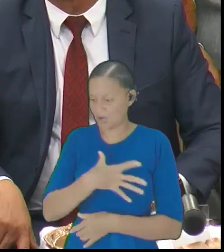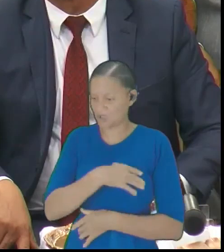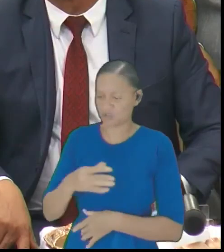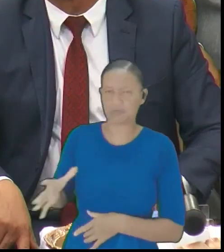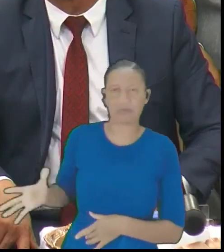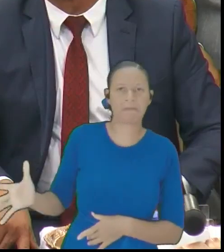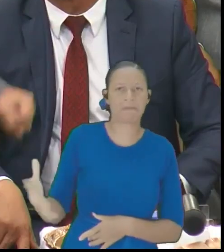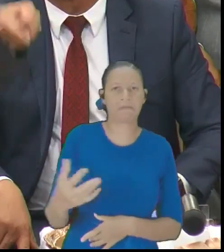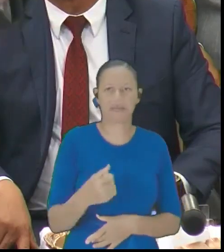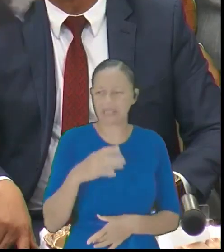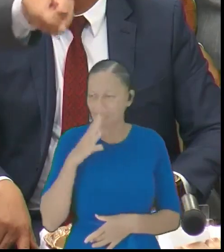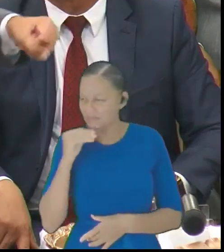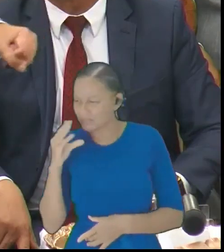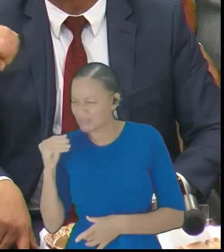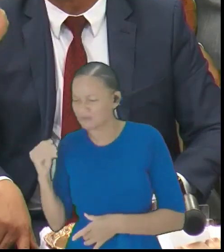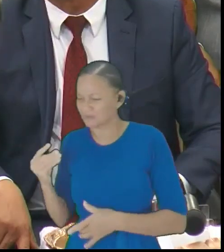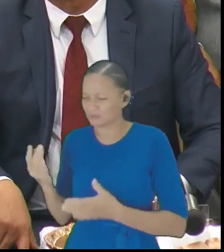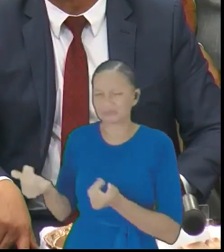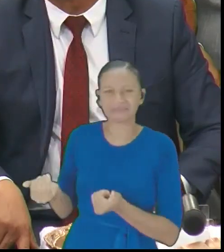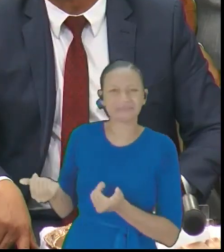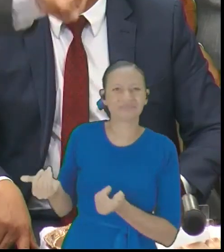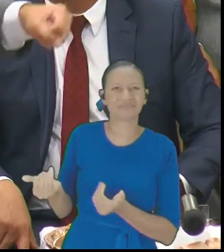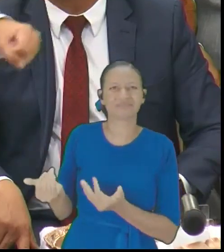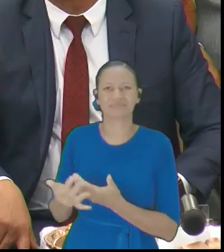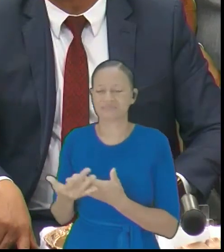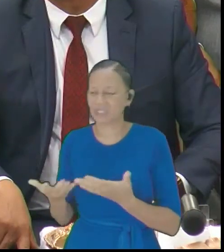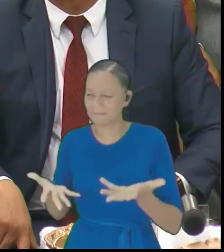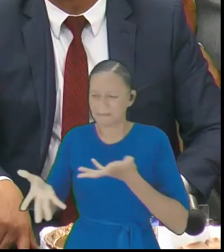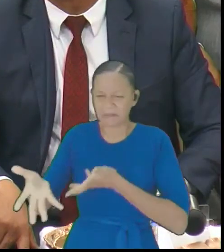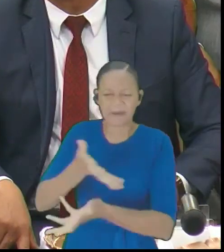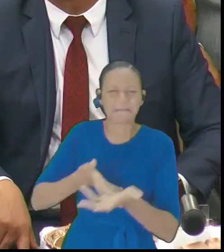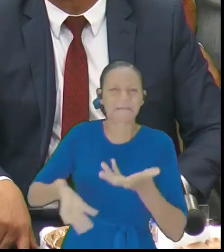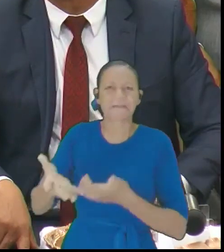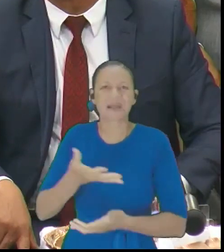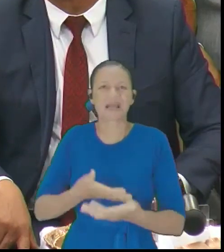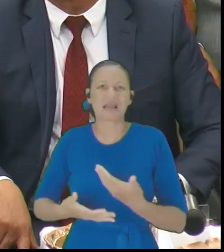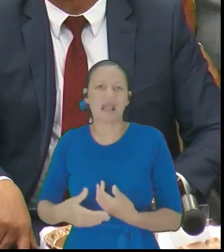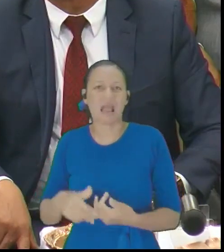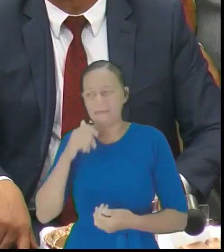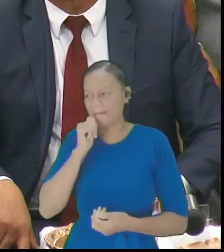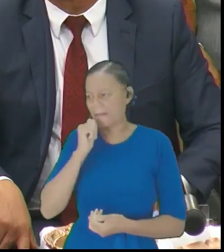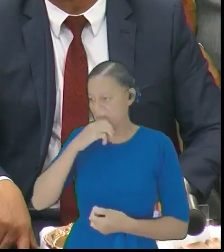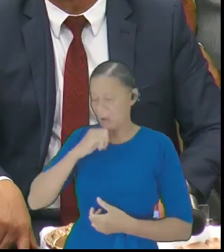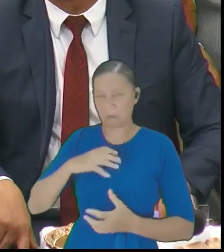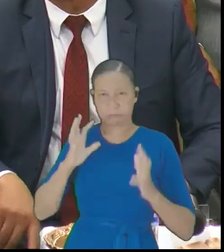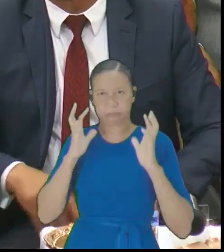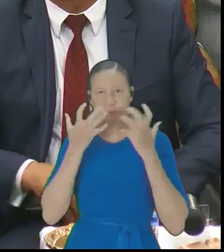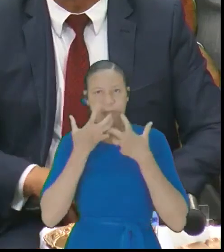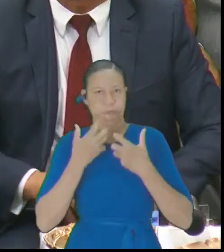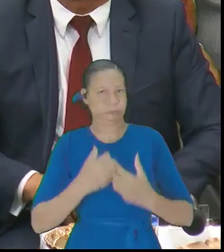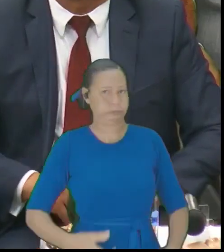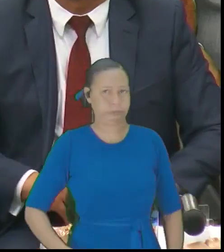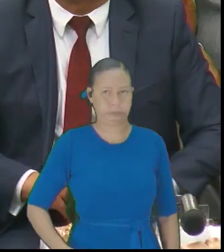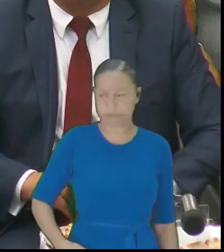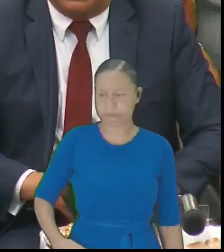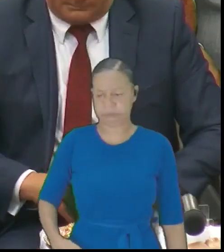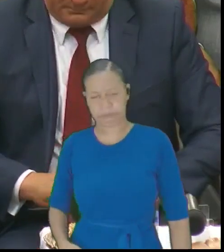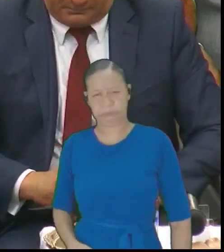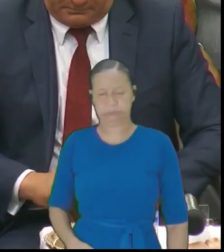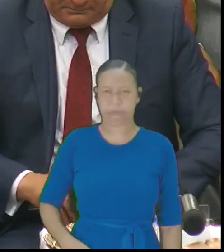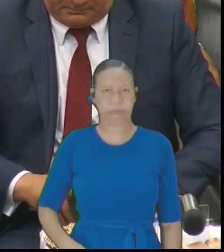mão, menino adolescente, outros jovens, interagindo na igreja, mas os pais carrancudo, crente velho,